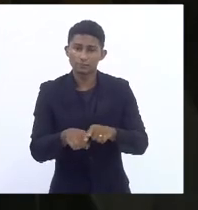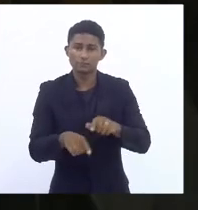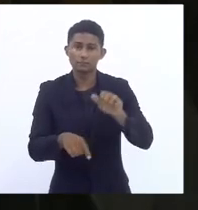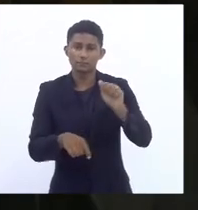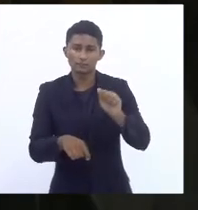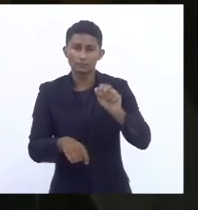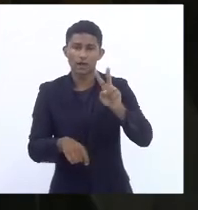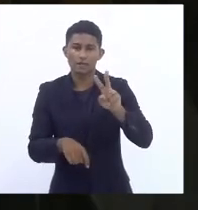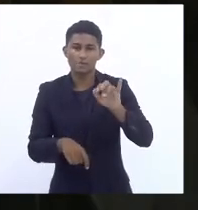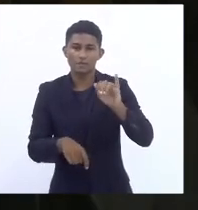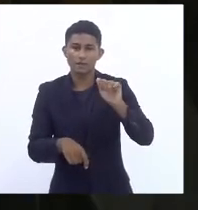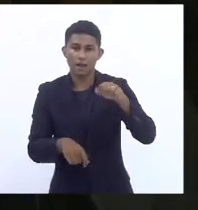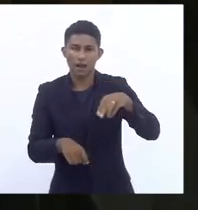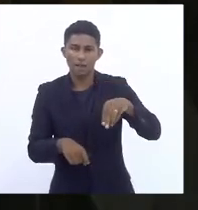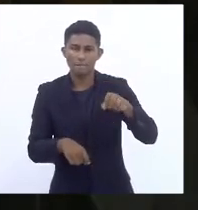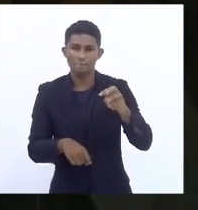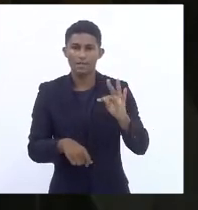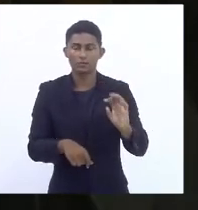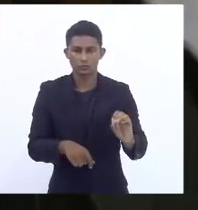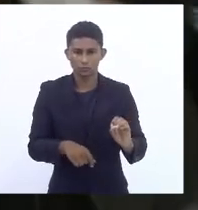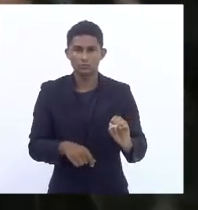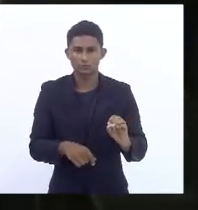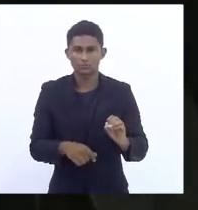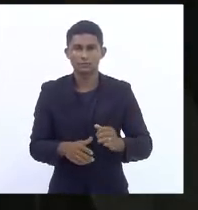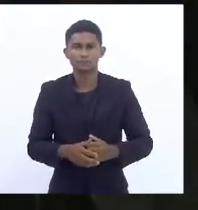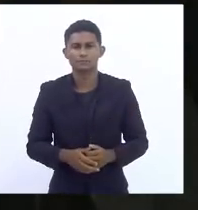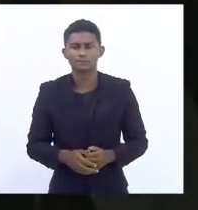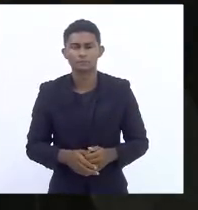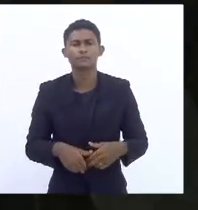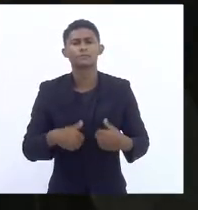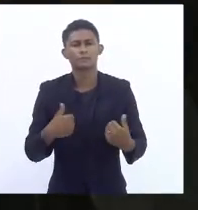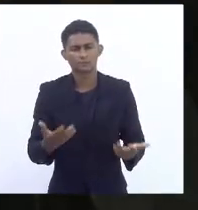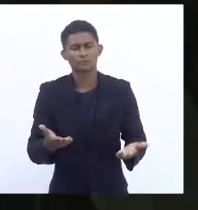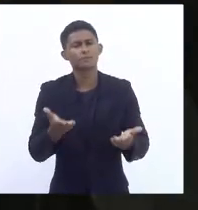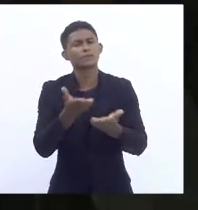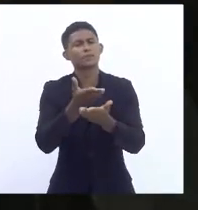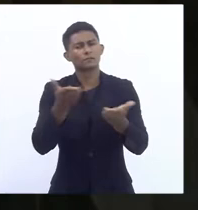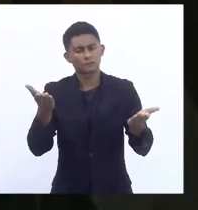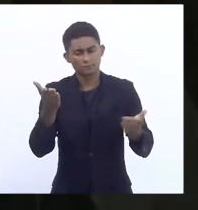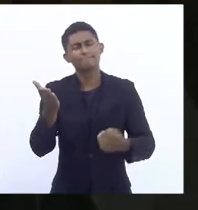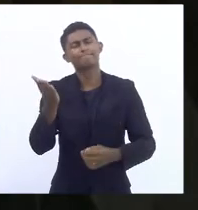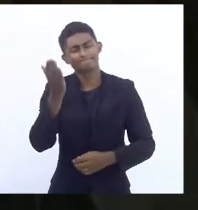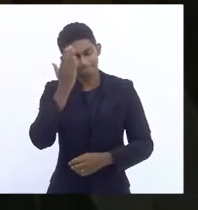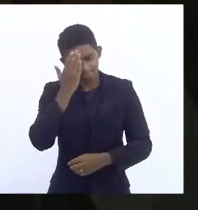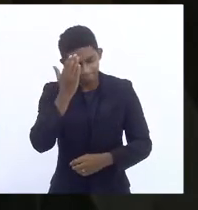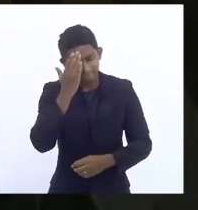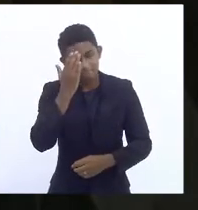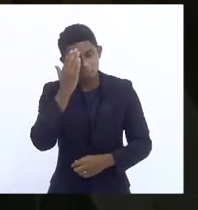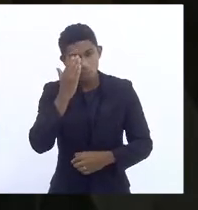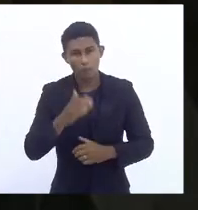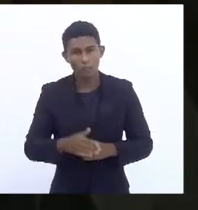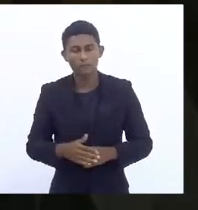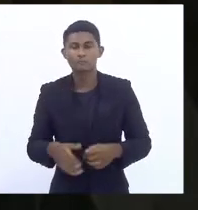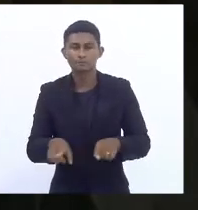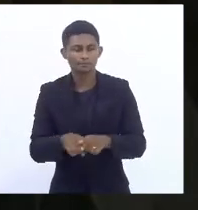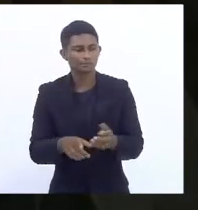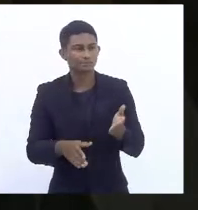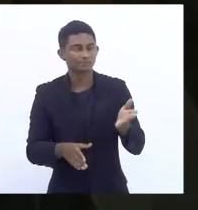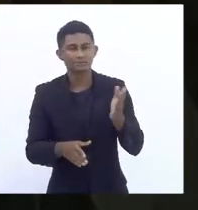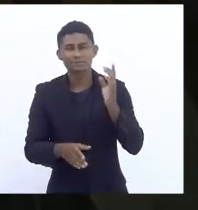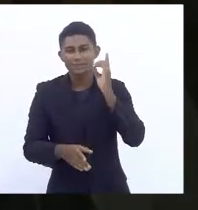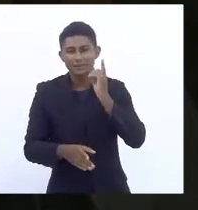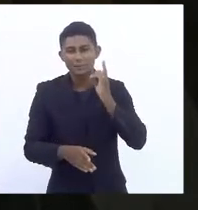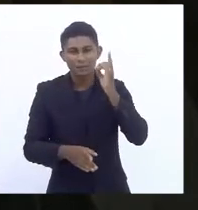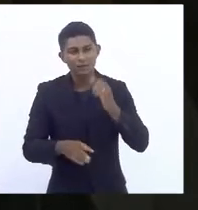nas condições que especifica. Como sabem as senhoras e os senhores, e o senhor principalmente, deputado